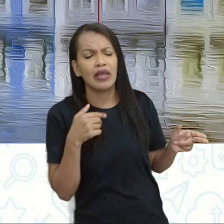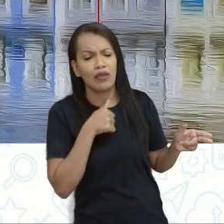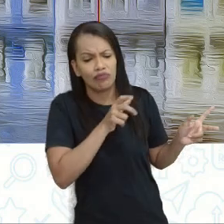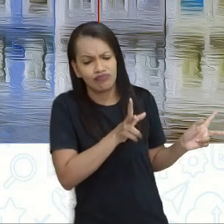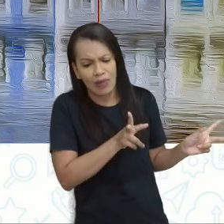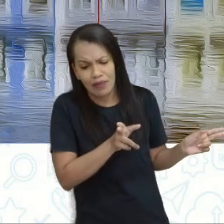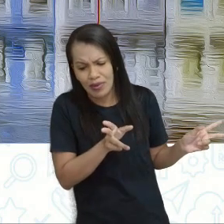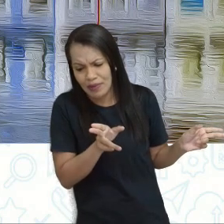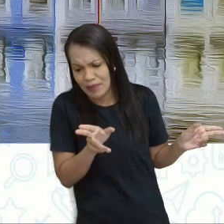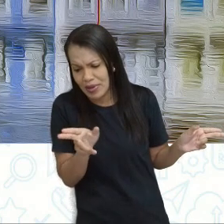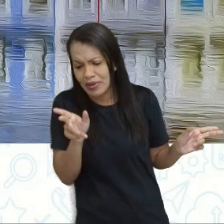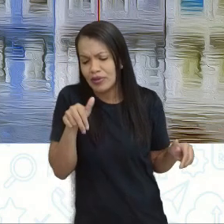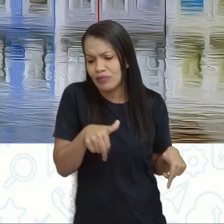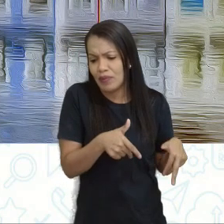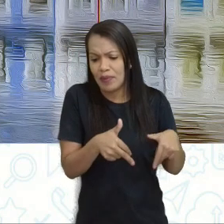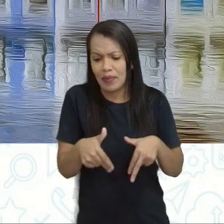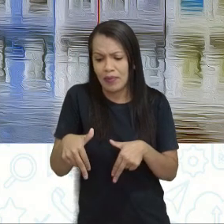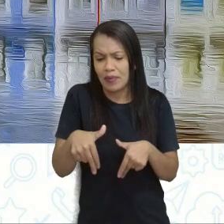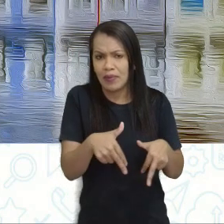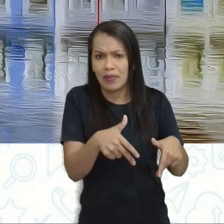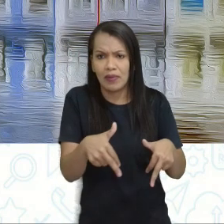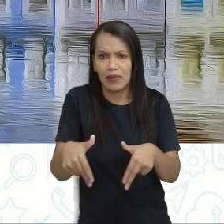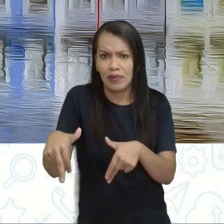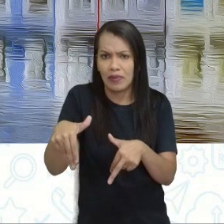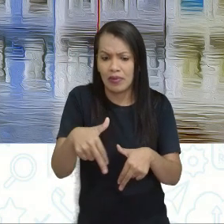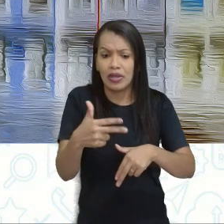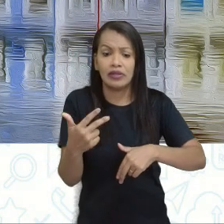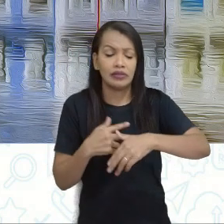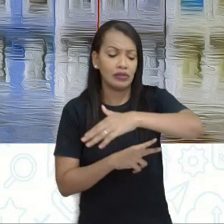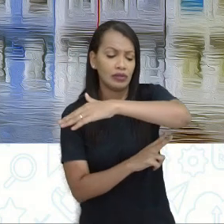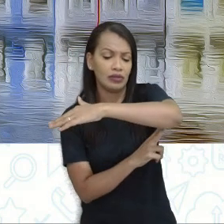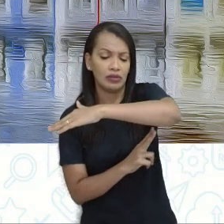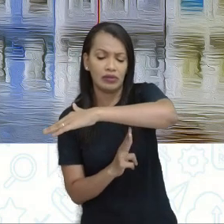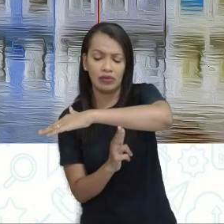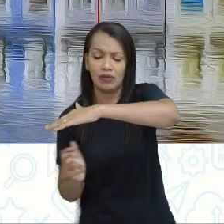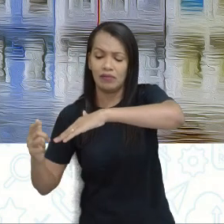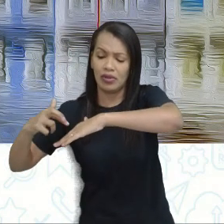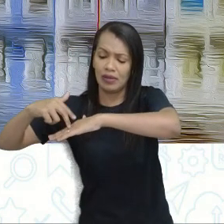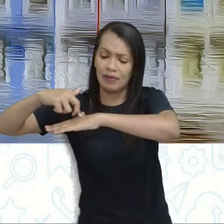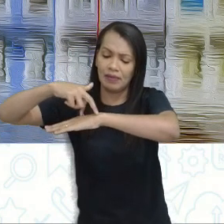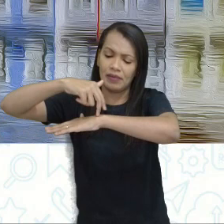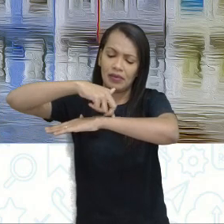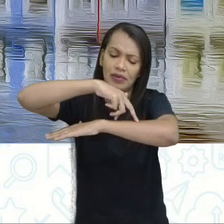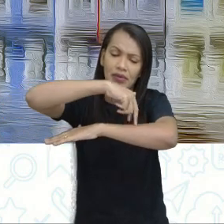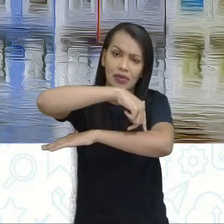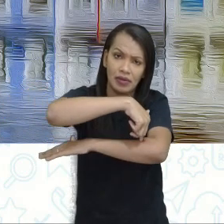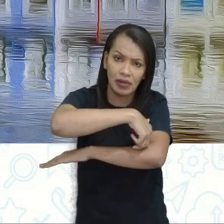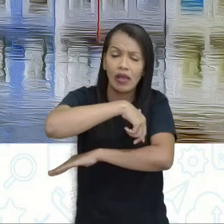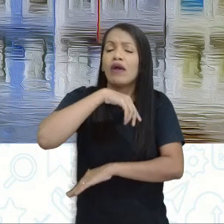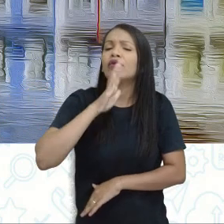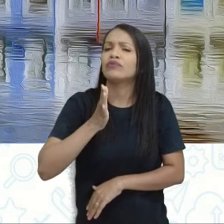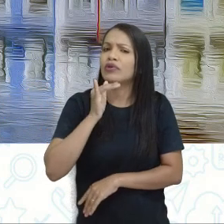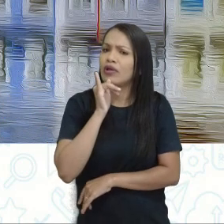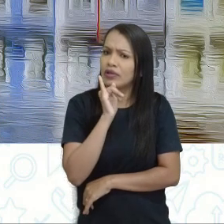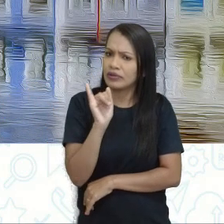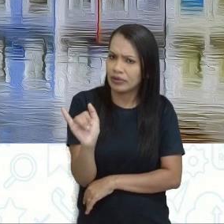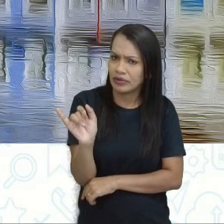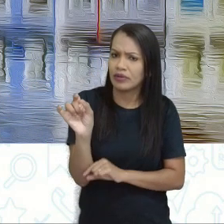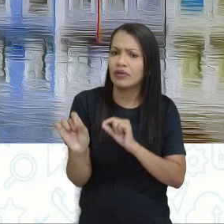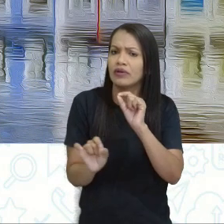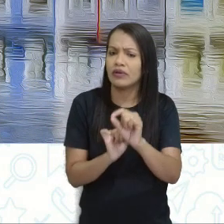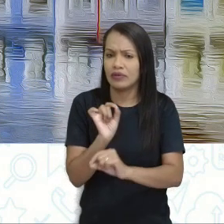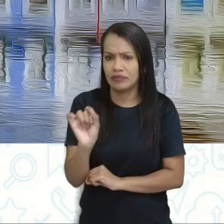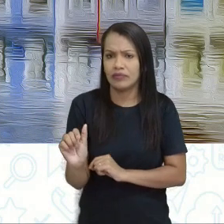andada no meio das ruas e em cima das pontes, né? É uma música aí de Chico Science, como eu havia dito, né?